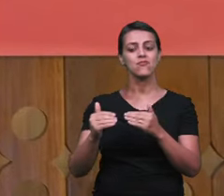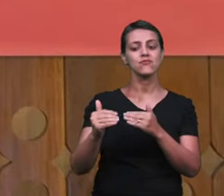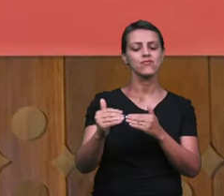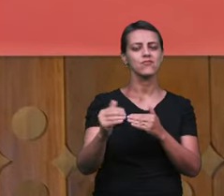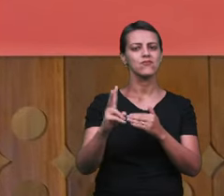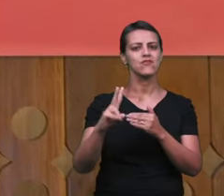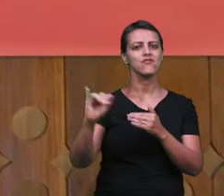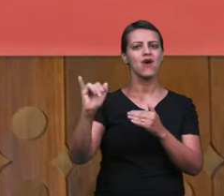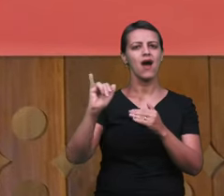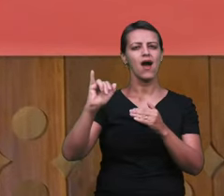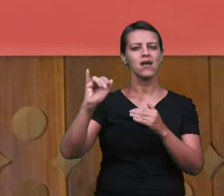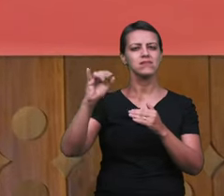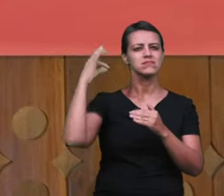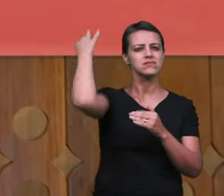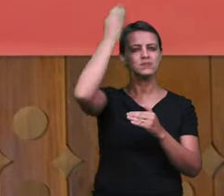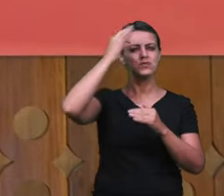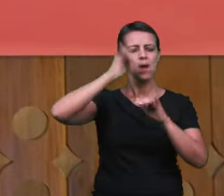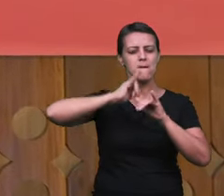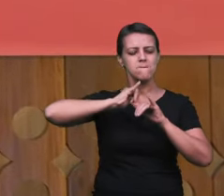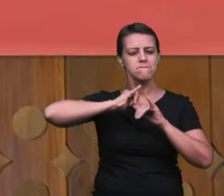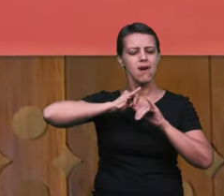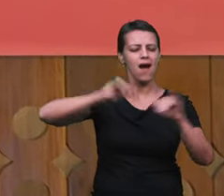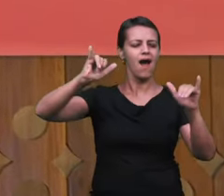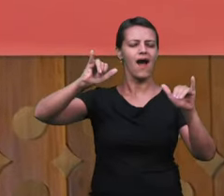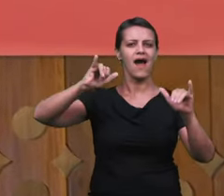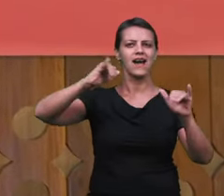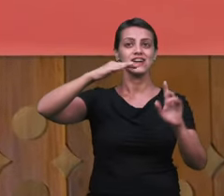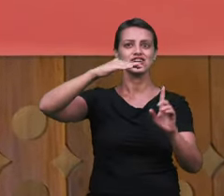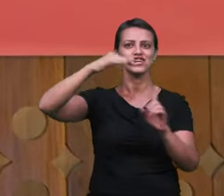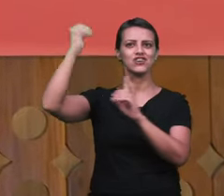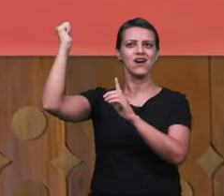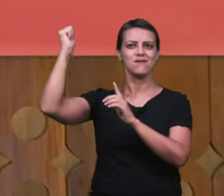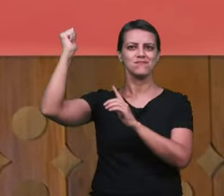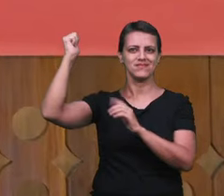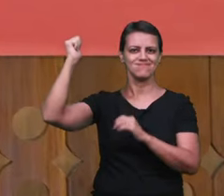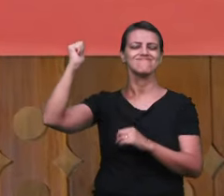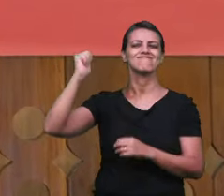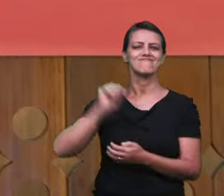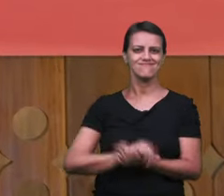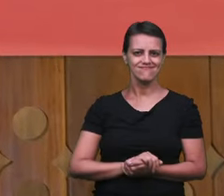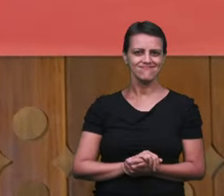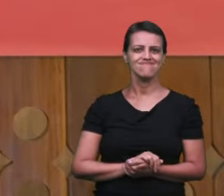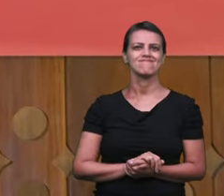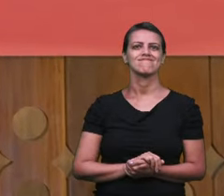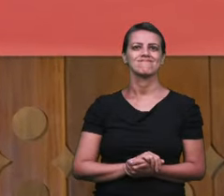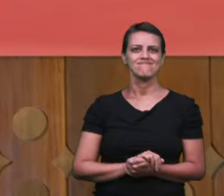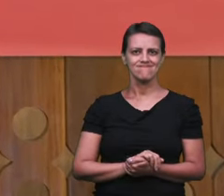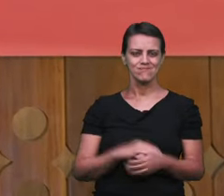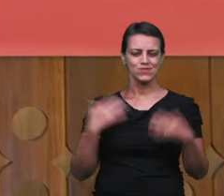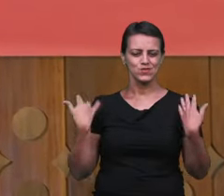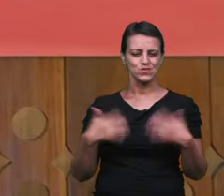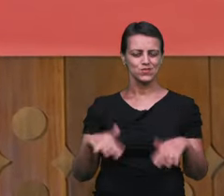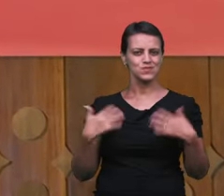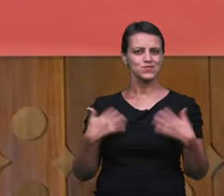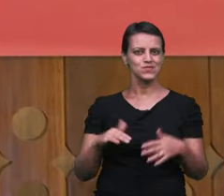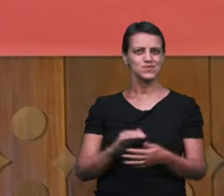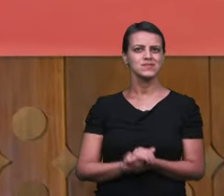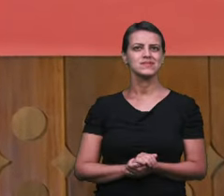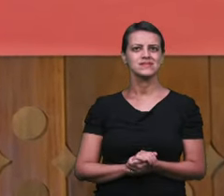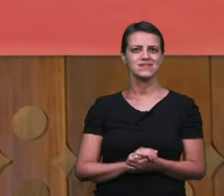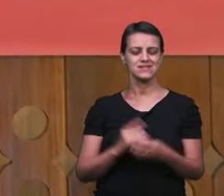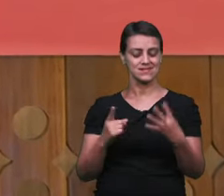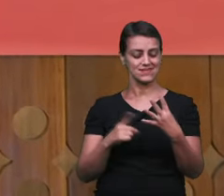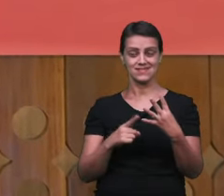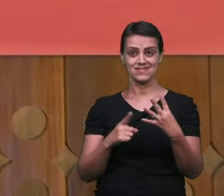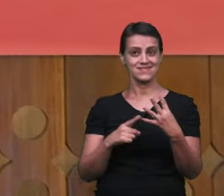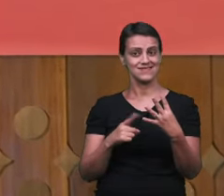tocará. É a grande trombeta. É. Não tem mais outra. O